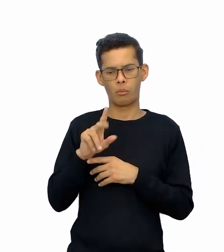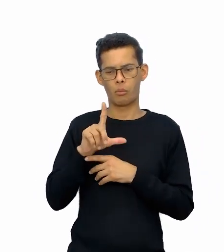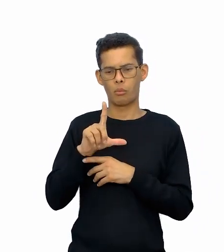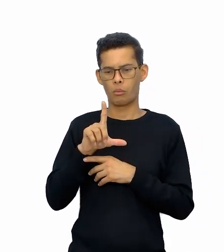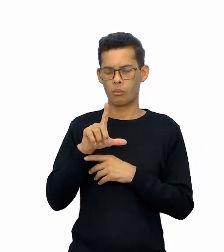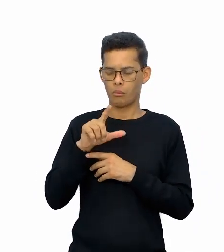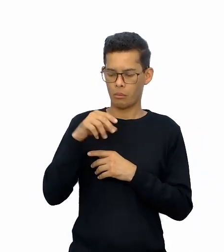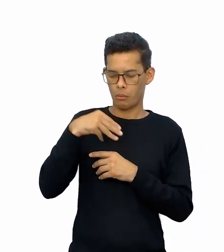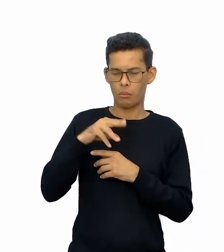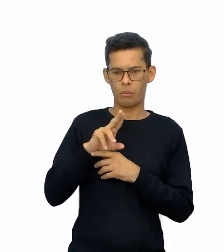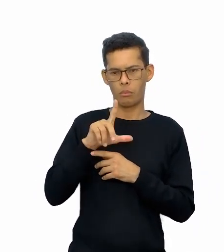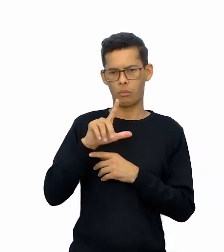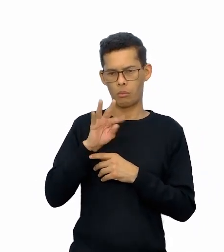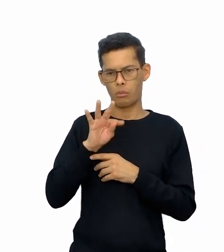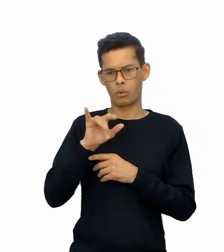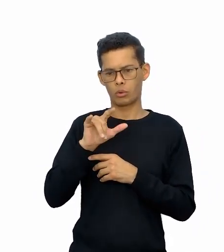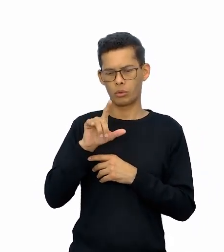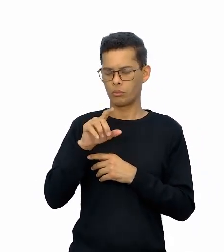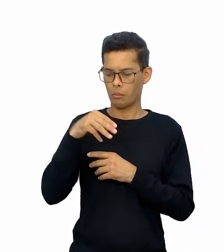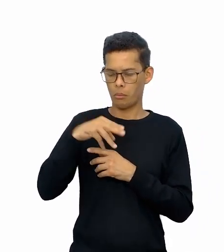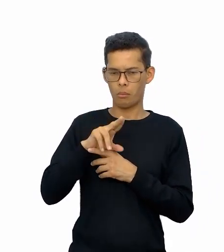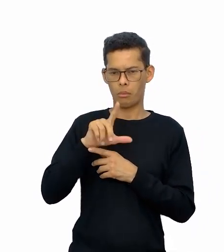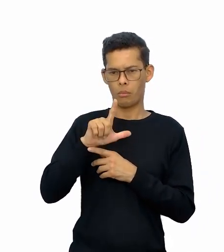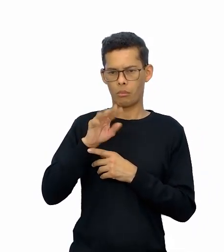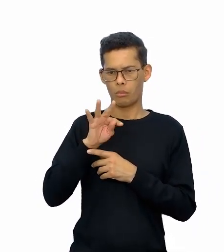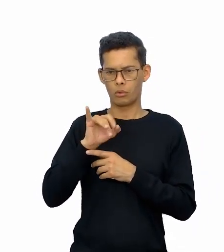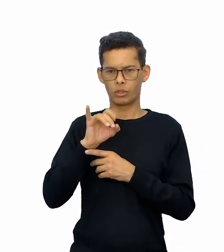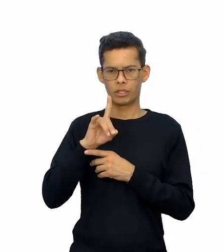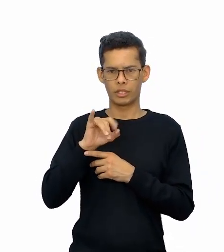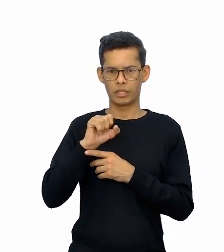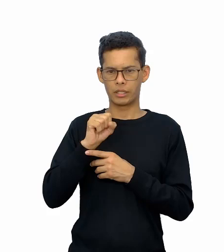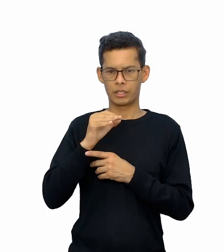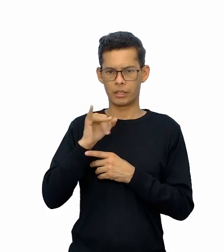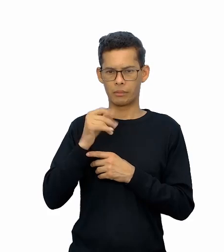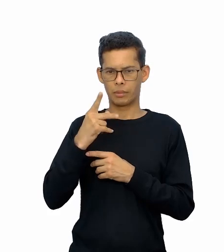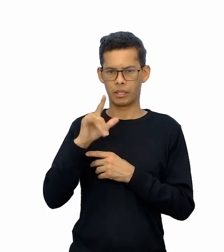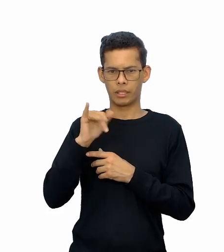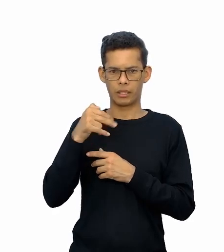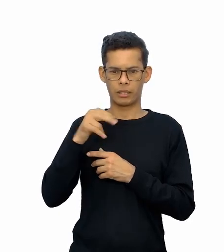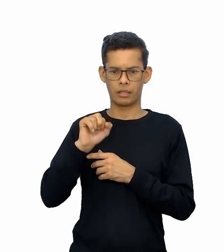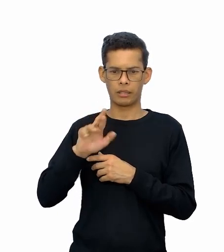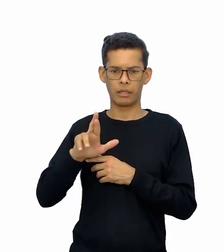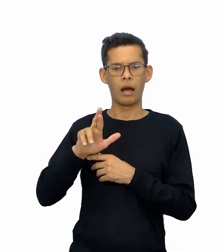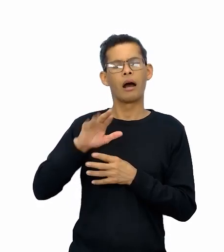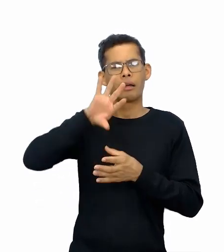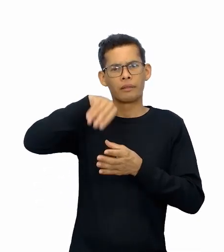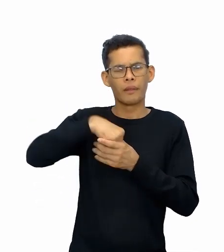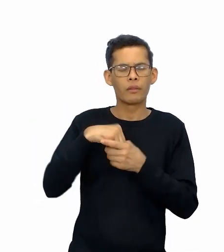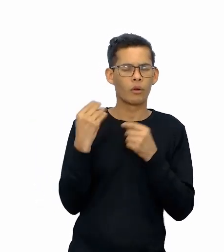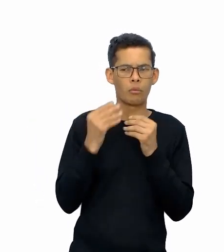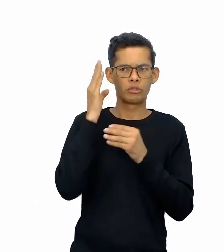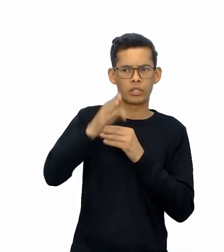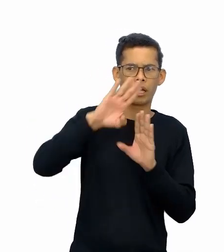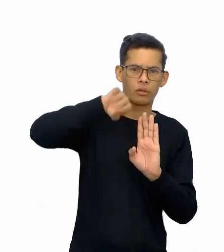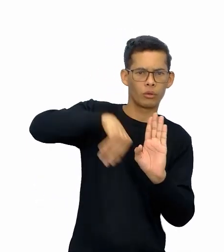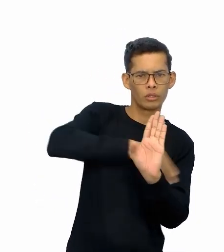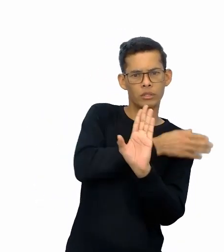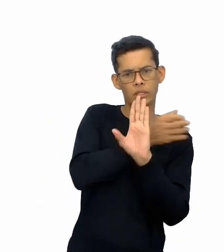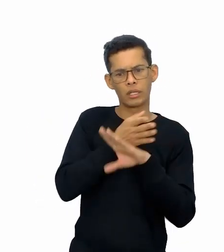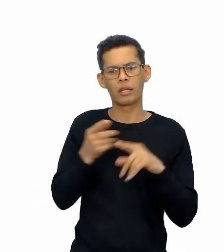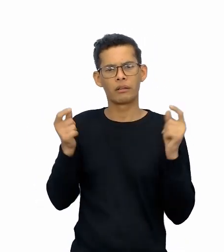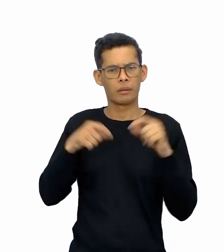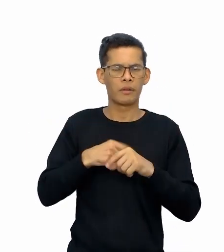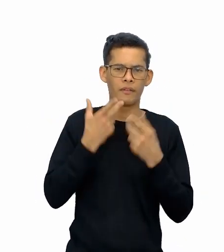os conceitos químicos, a gente pode falar dos impactos nos seres vivos, direta ou indiretamente, e também falar sobre produção